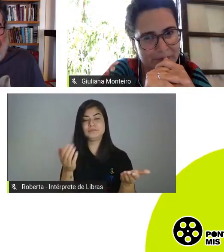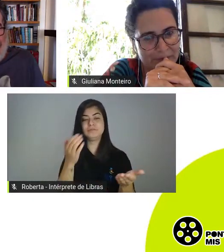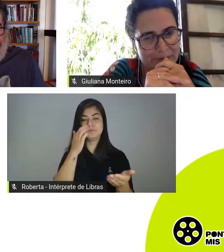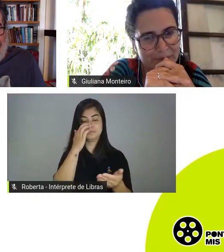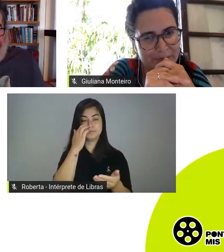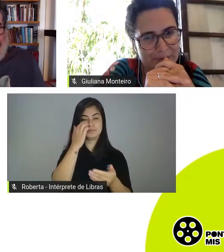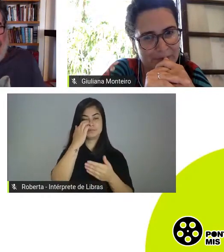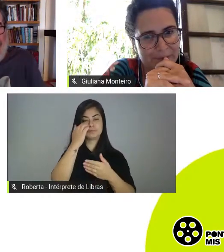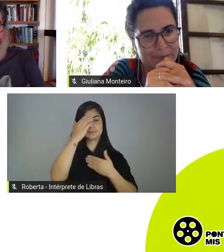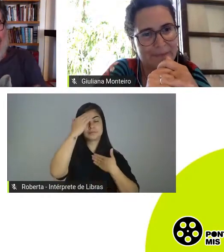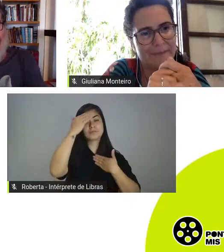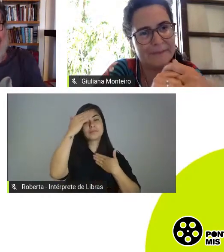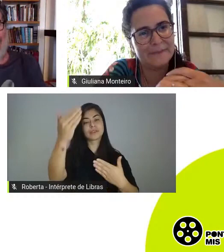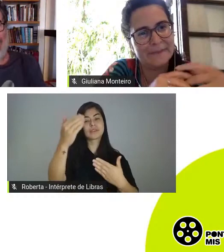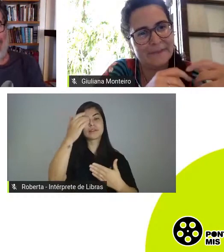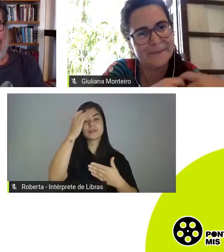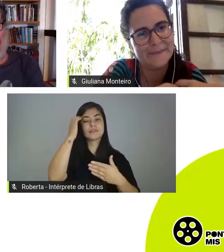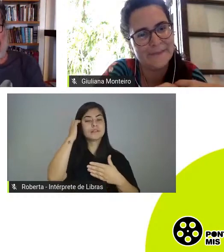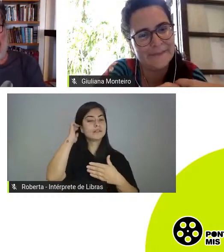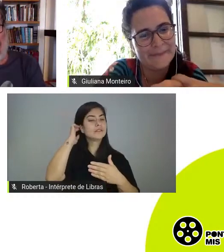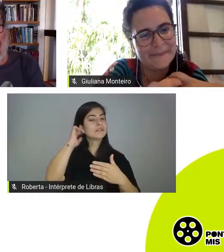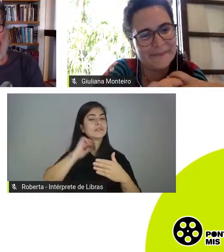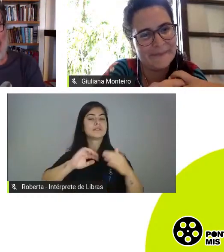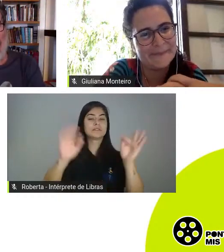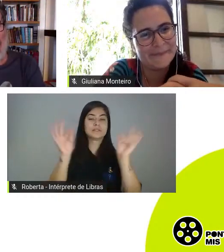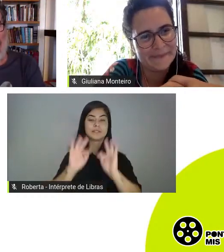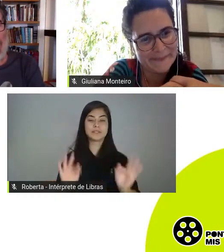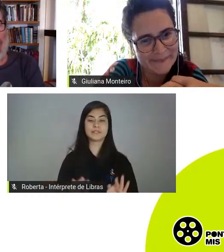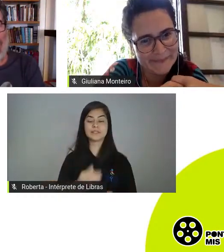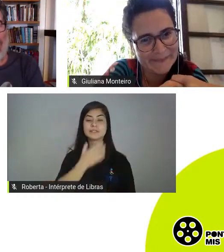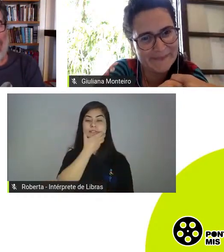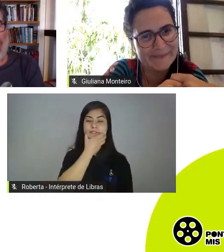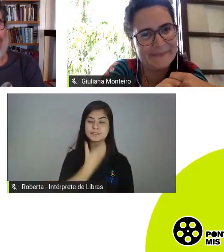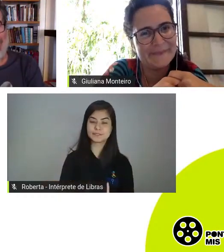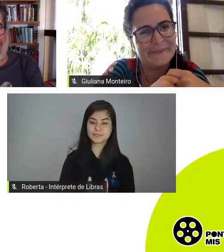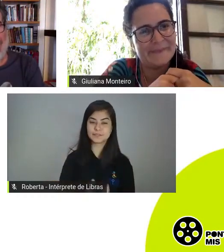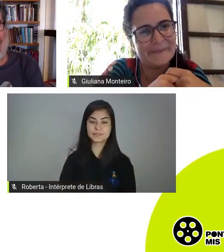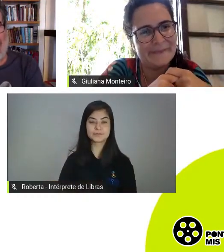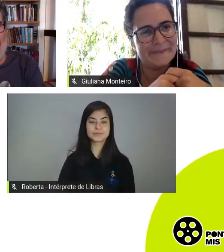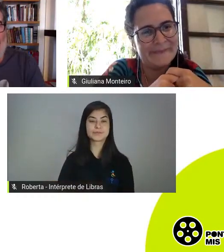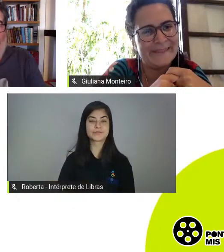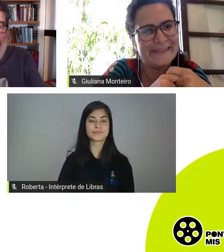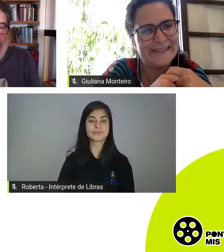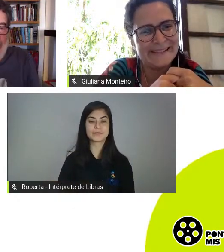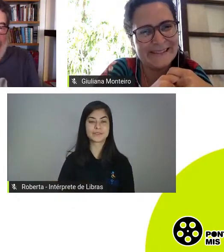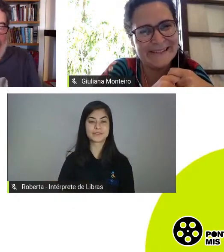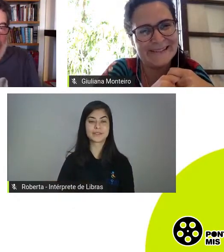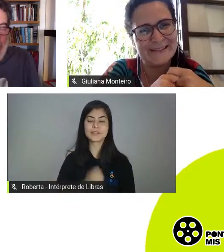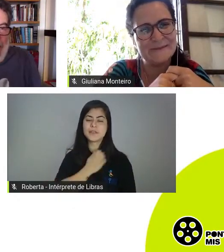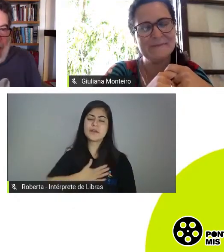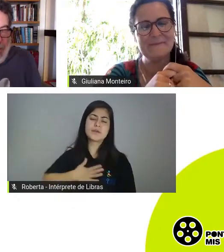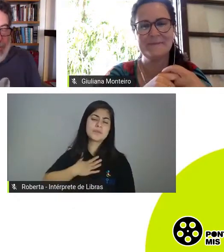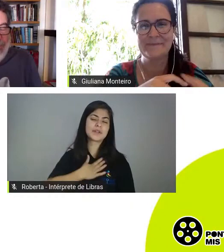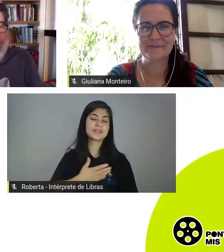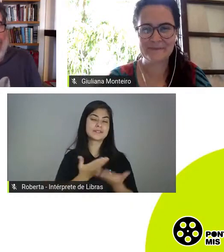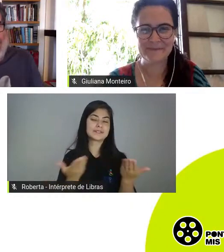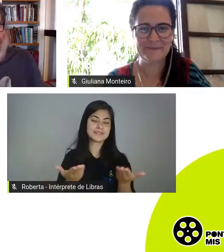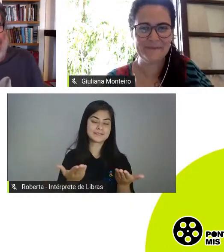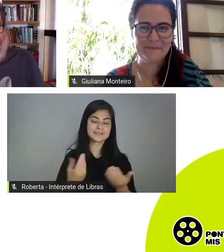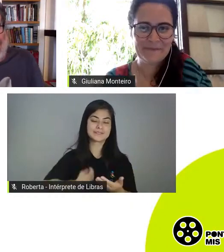muito obrigada. Feliz Natal, Jorge Furtado. E obrigado, desfrute Lia, aqui. Prazer falar com vocês. Muito